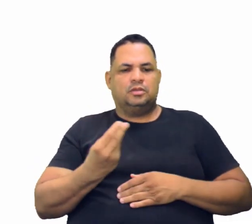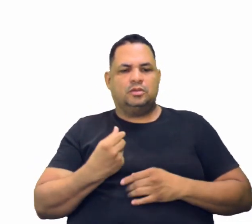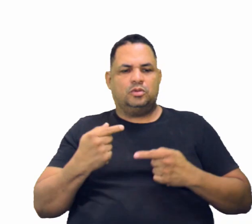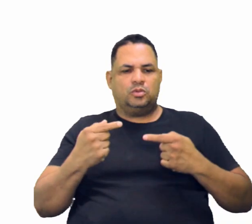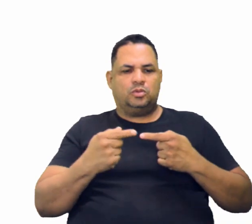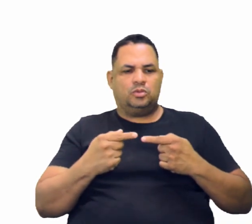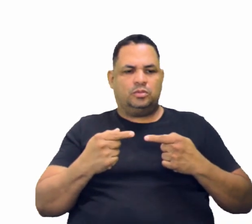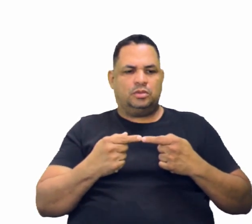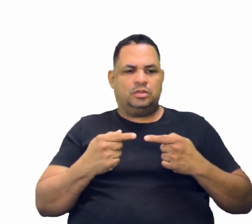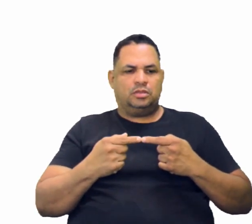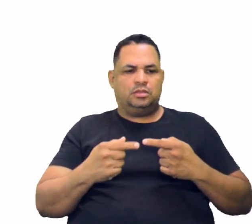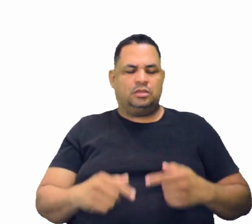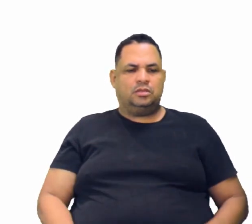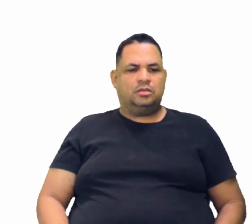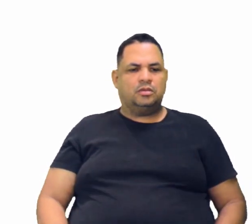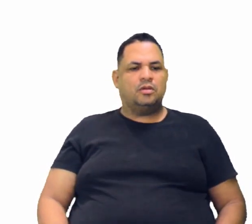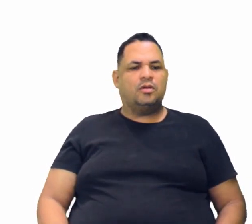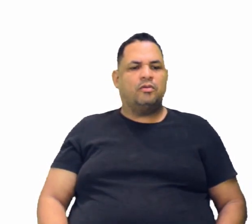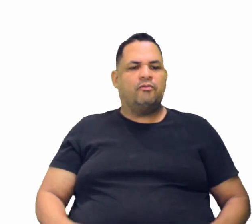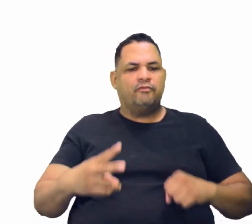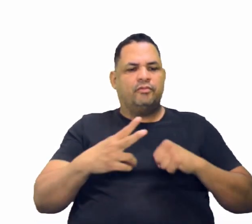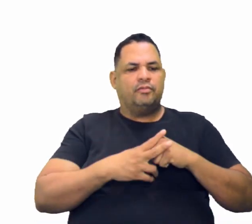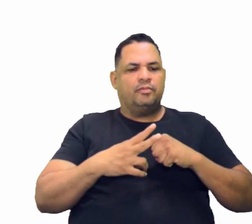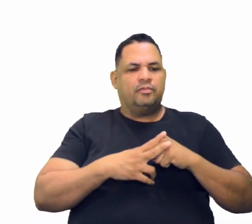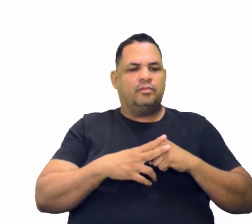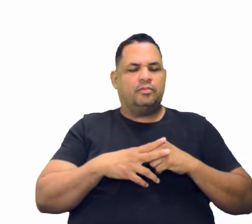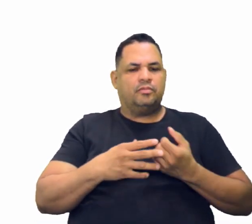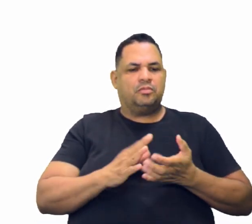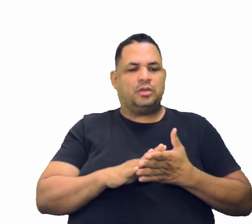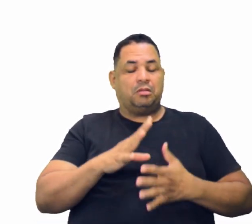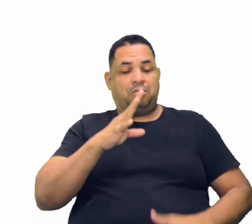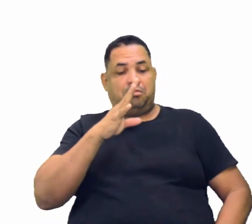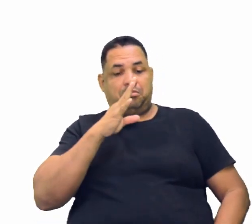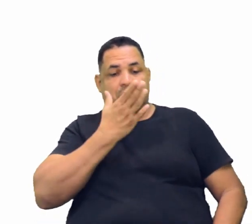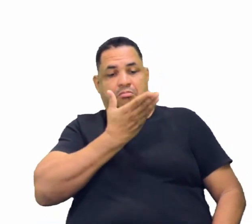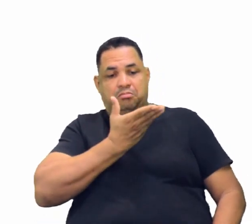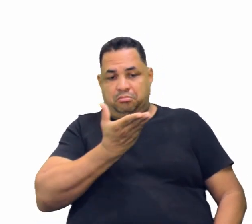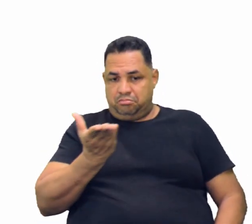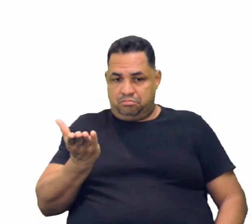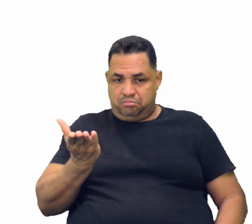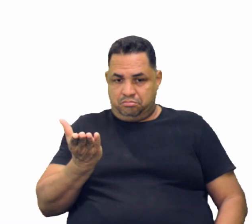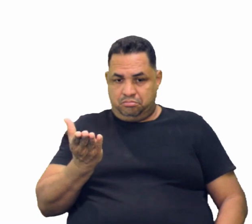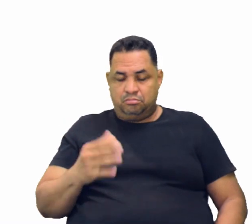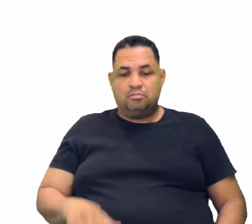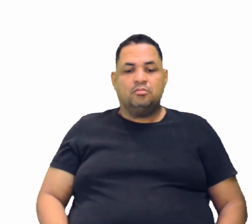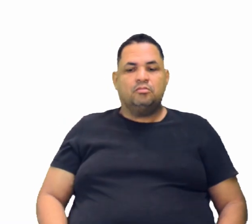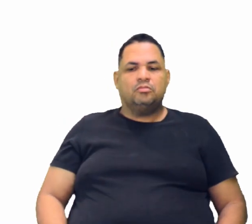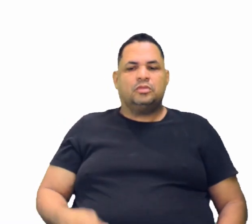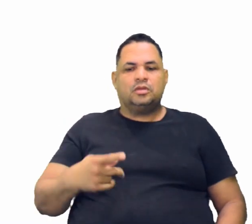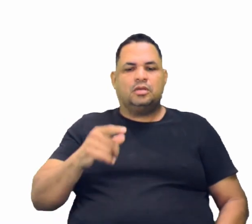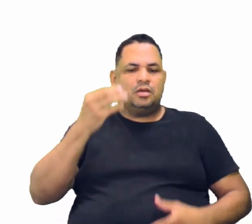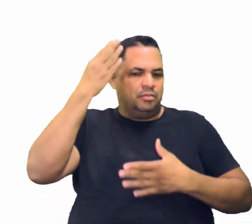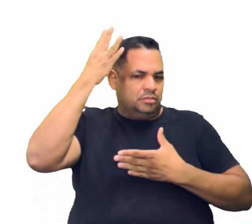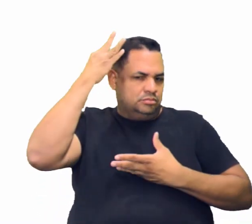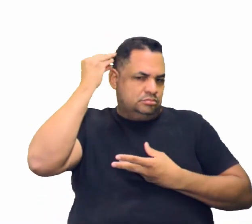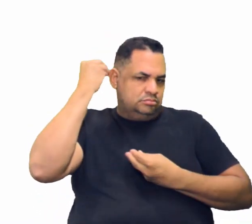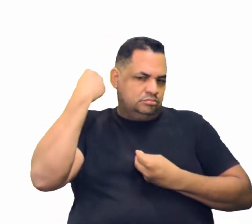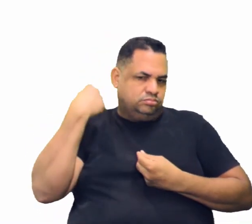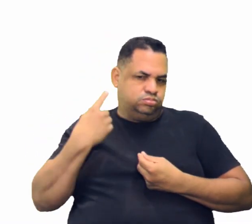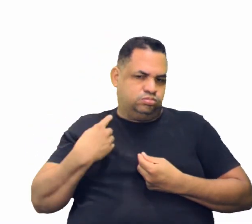a concordância. O que eu admiro em vocês são o quê? Os seus